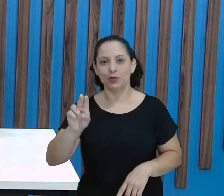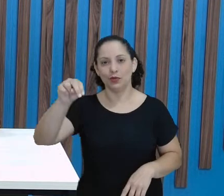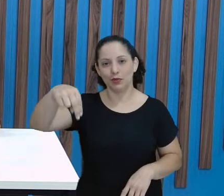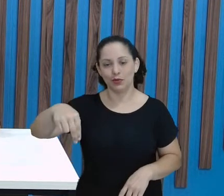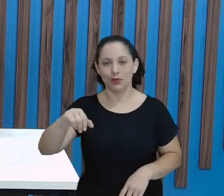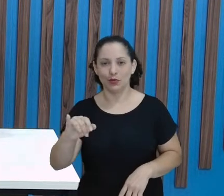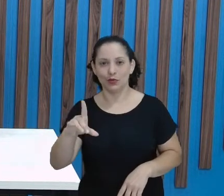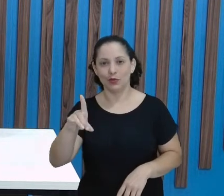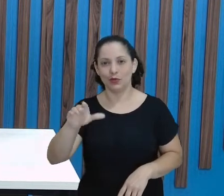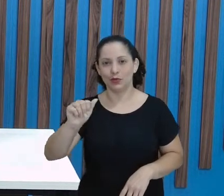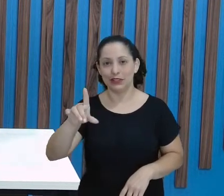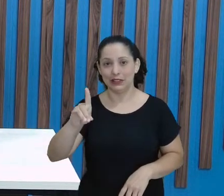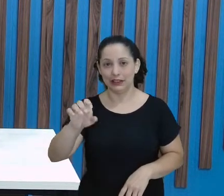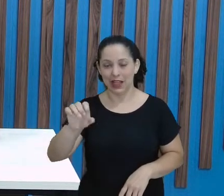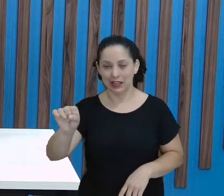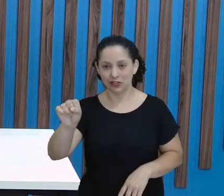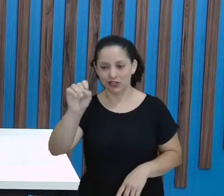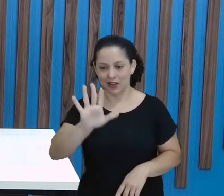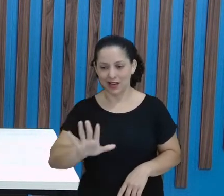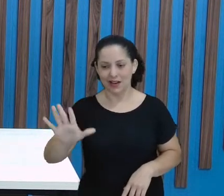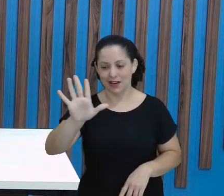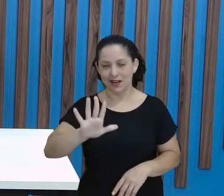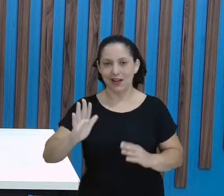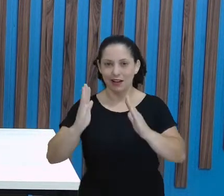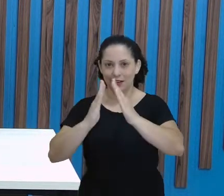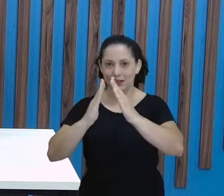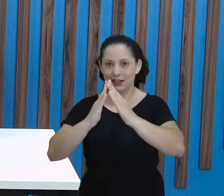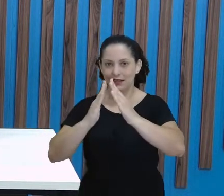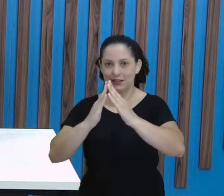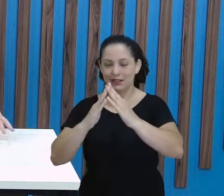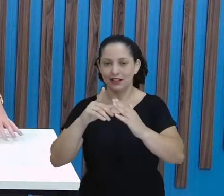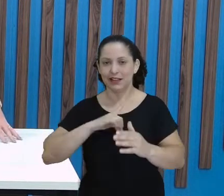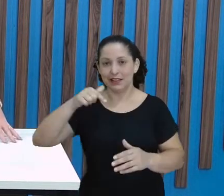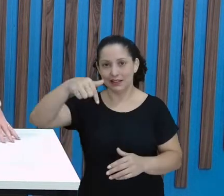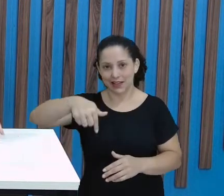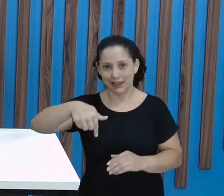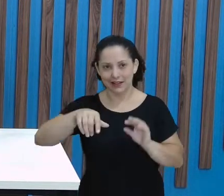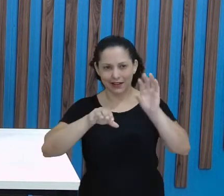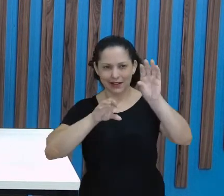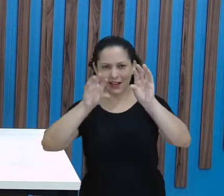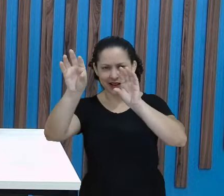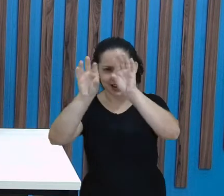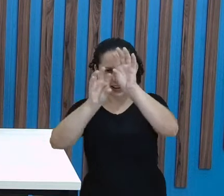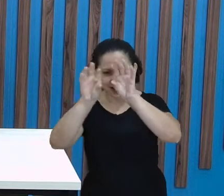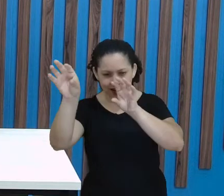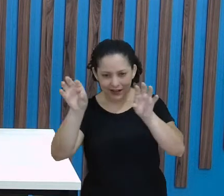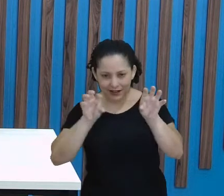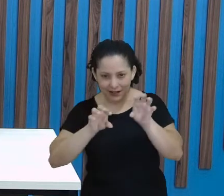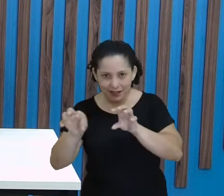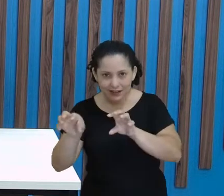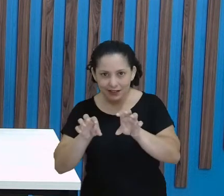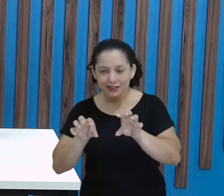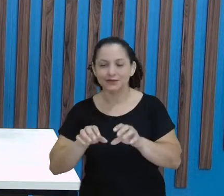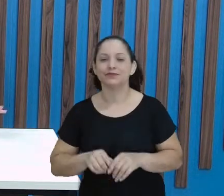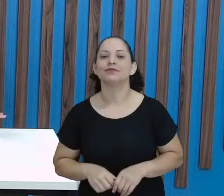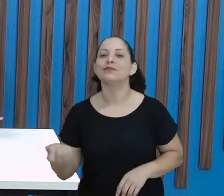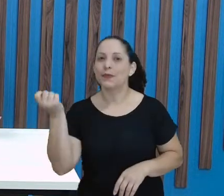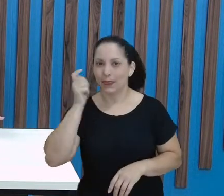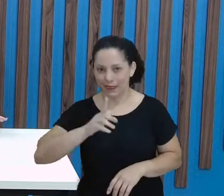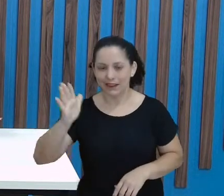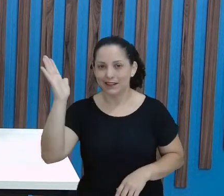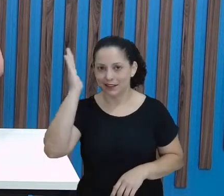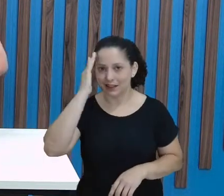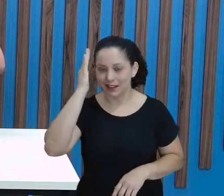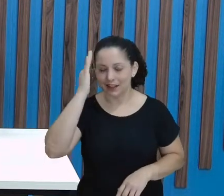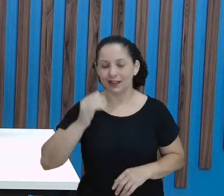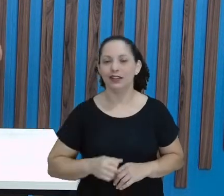de área é aqui a área da minha casinha, com as 7 peças do tangram. Conseguiram